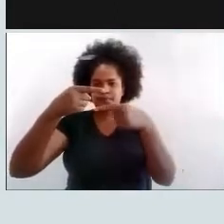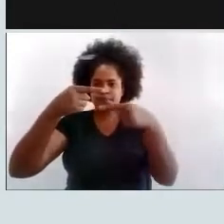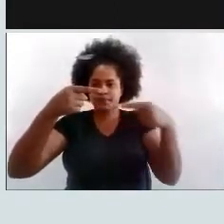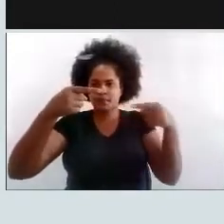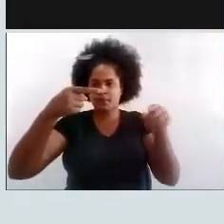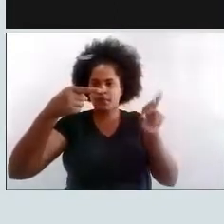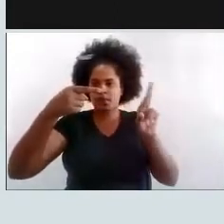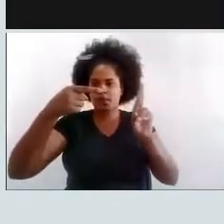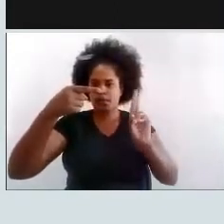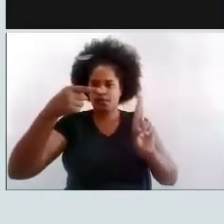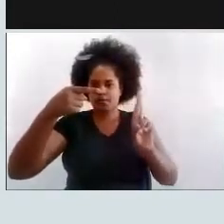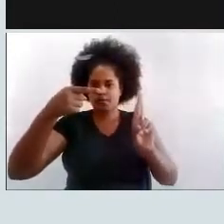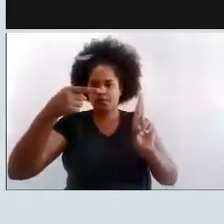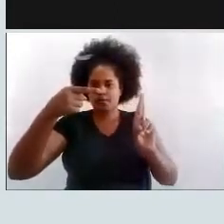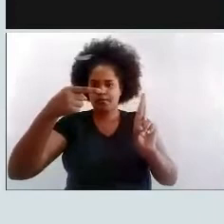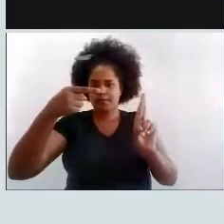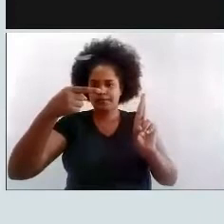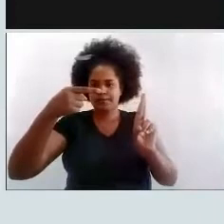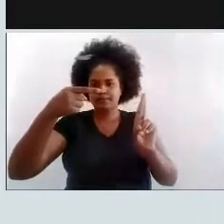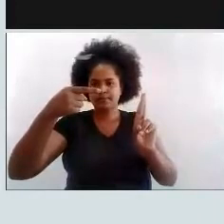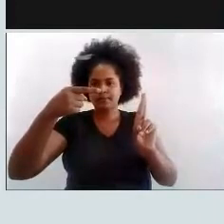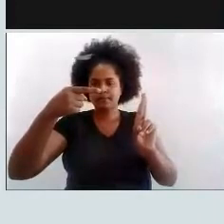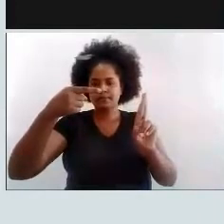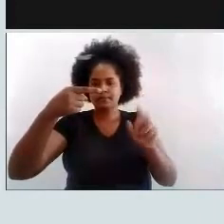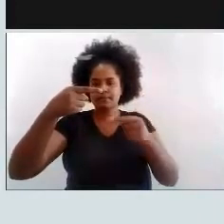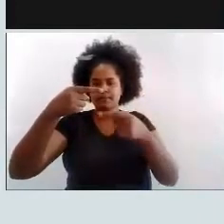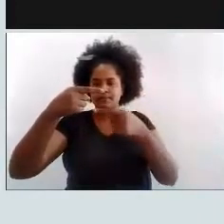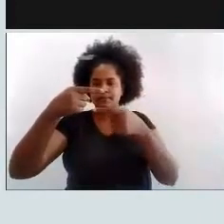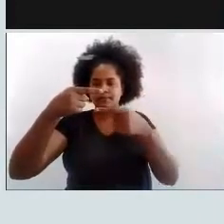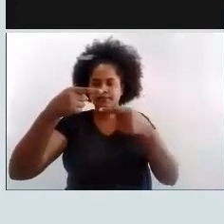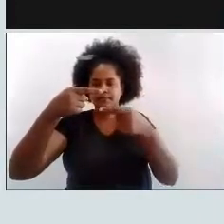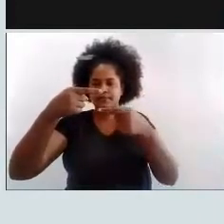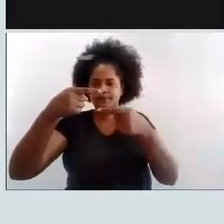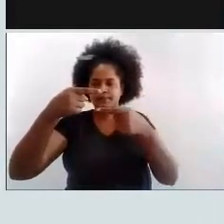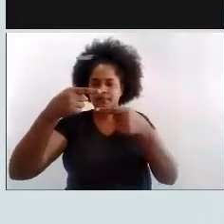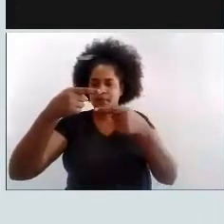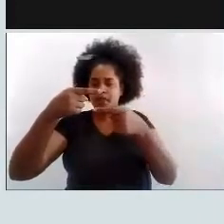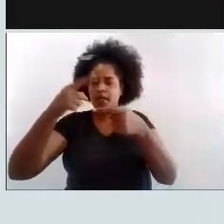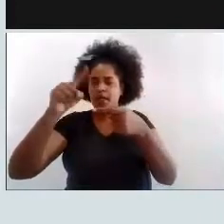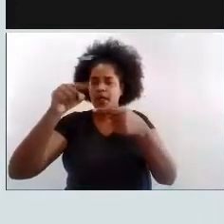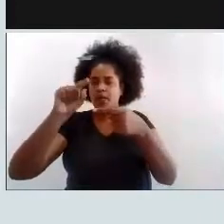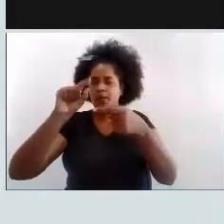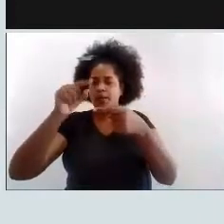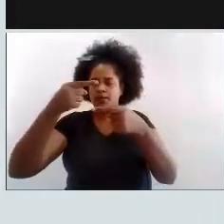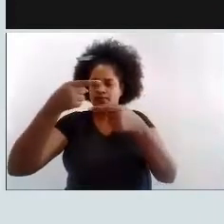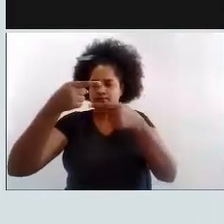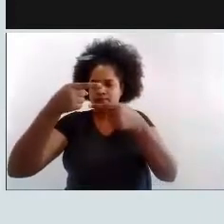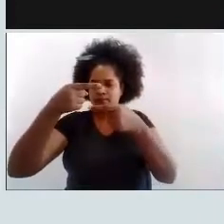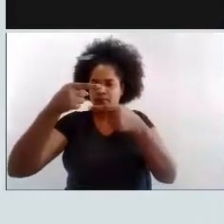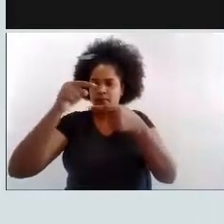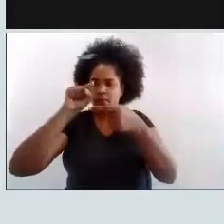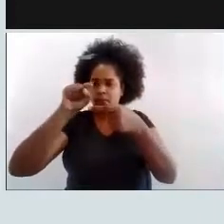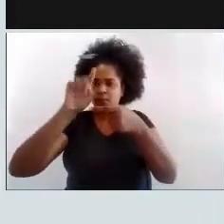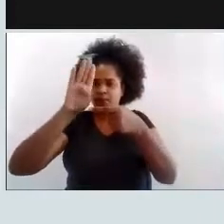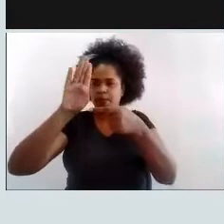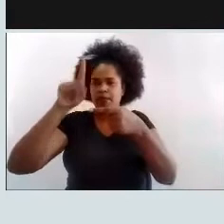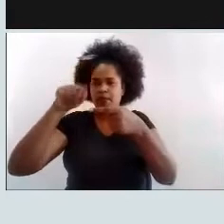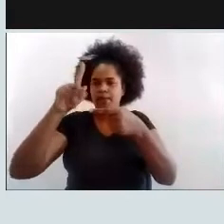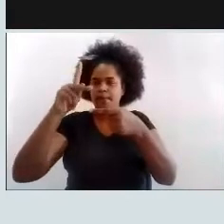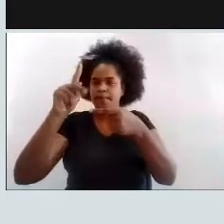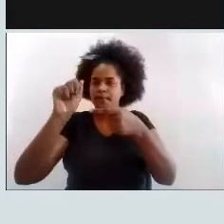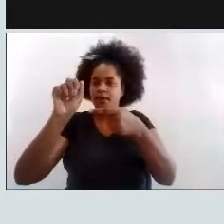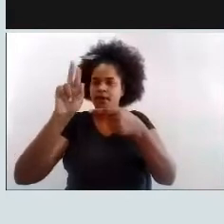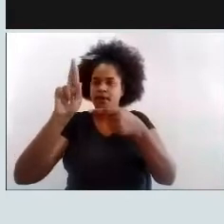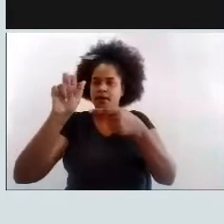essa reta e esse ponto P, que ele é paralelo à reta R, agora passa por